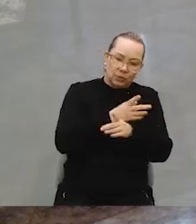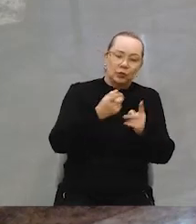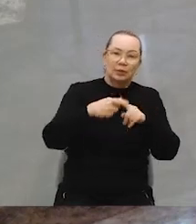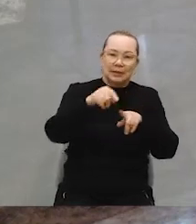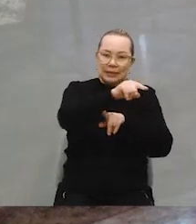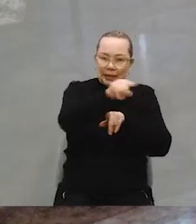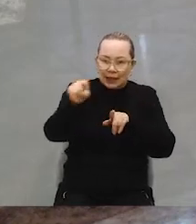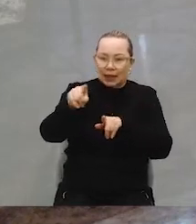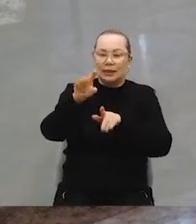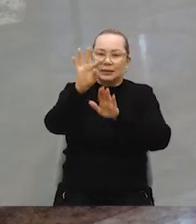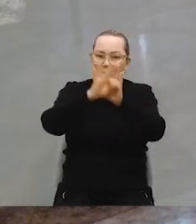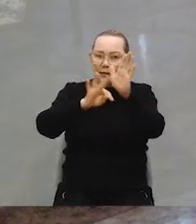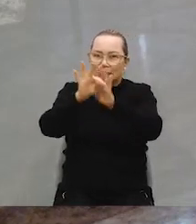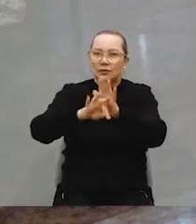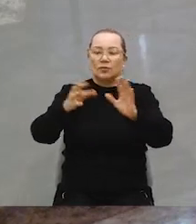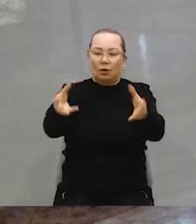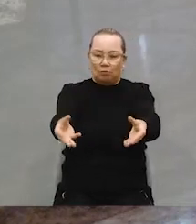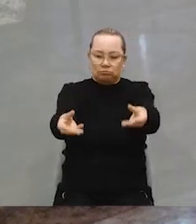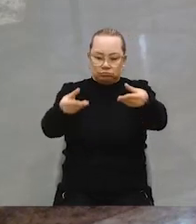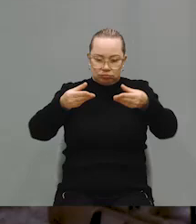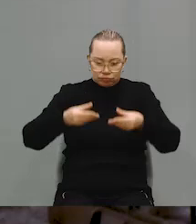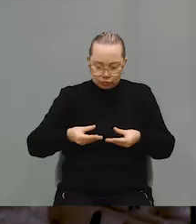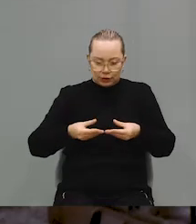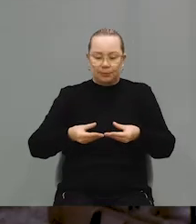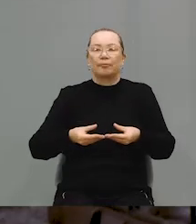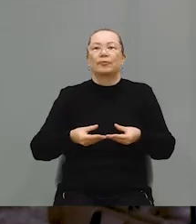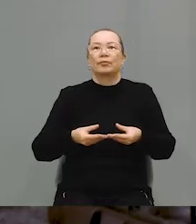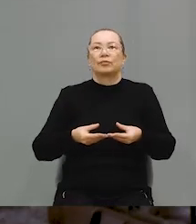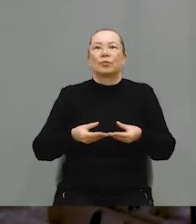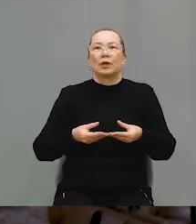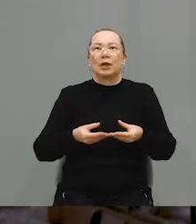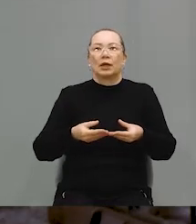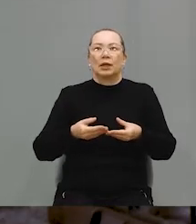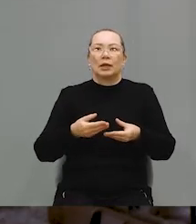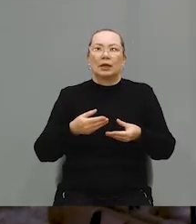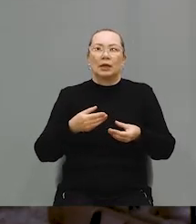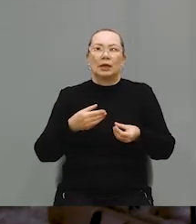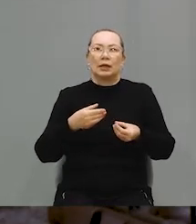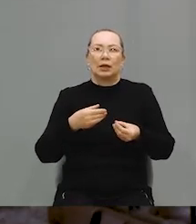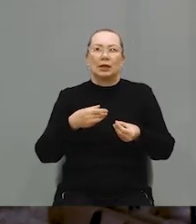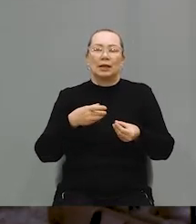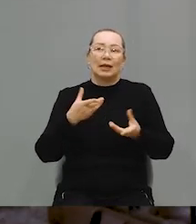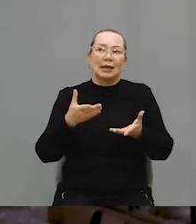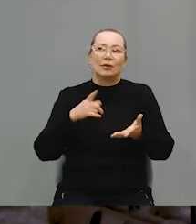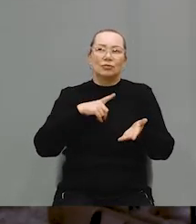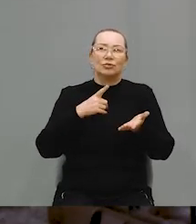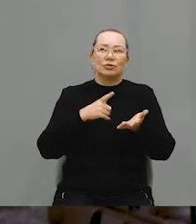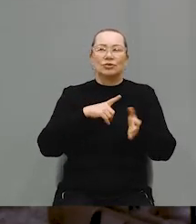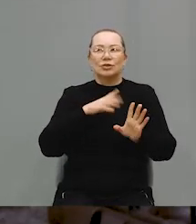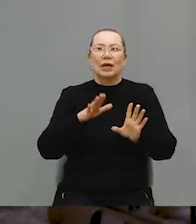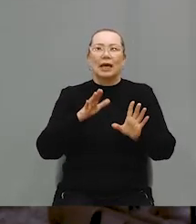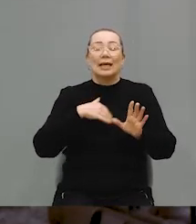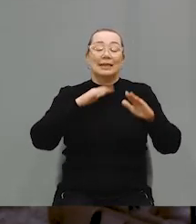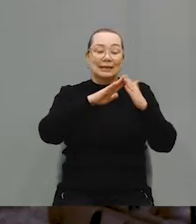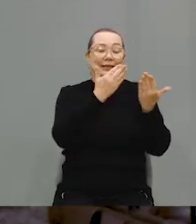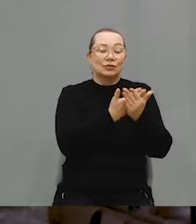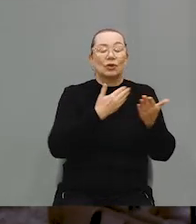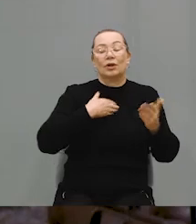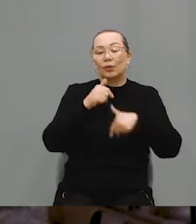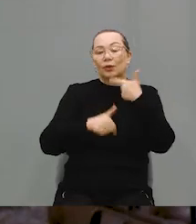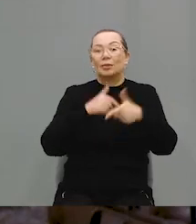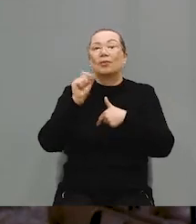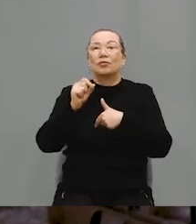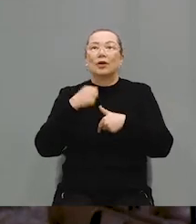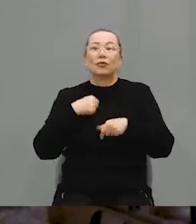com o texto deles, né. O compromisso que eu tinha... Nas escolas, geralmente, eu trabalhava com aquela questão